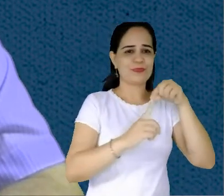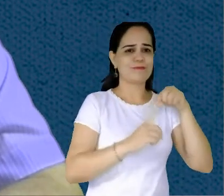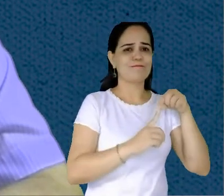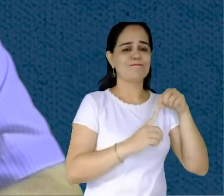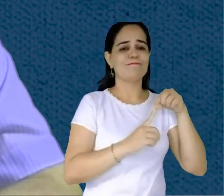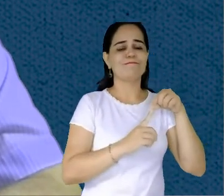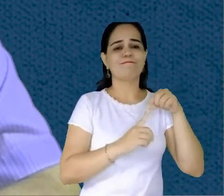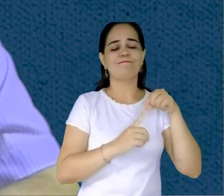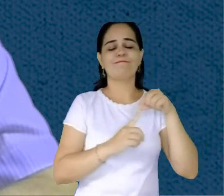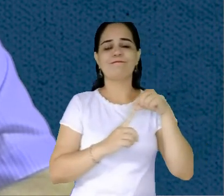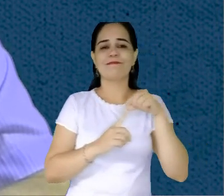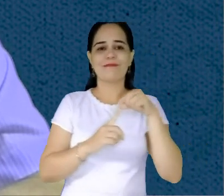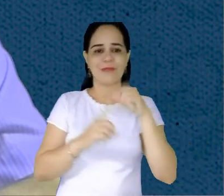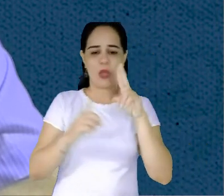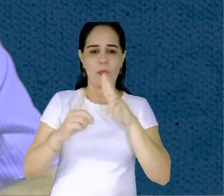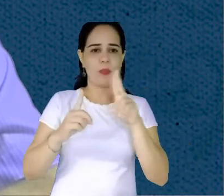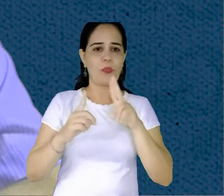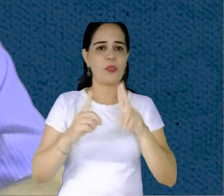Luigi Maria